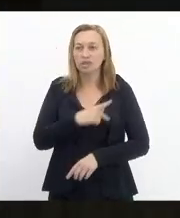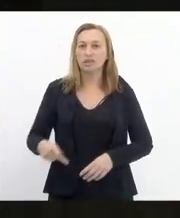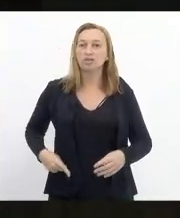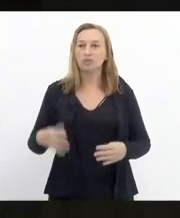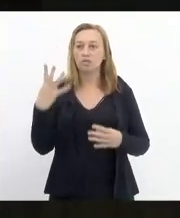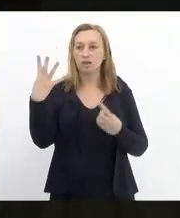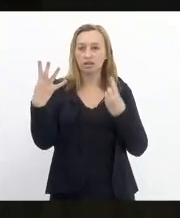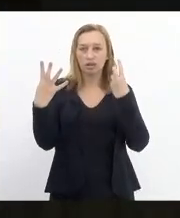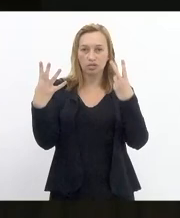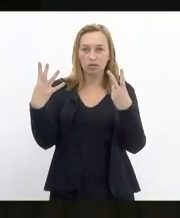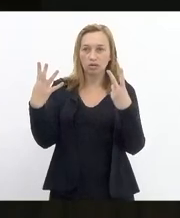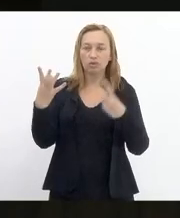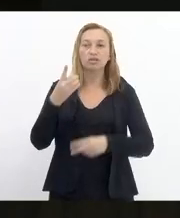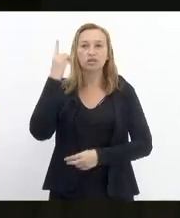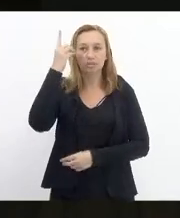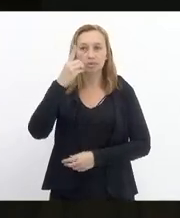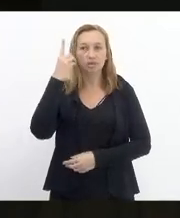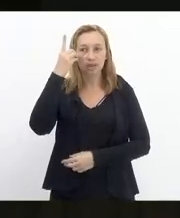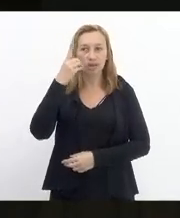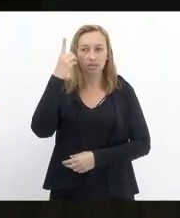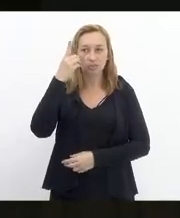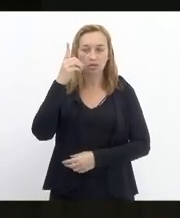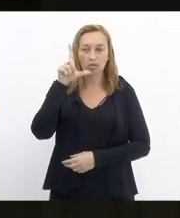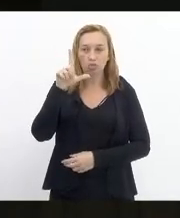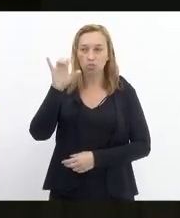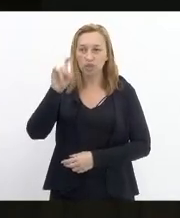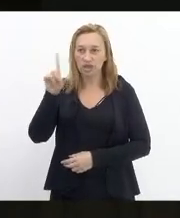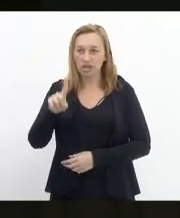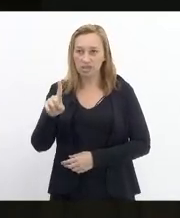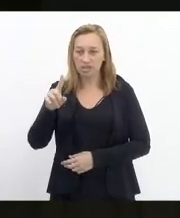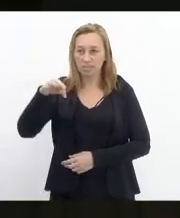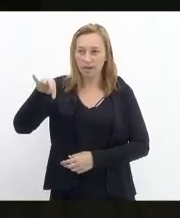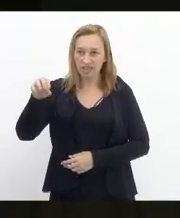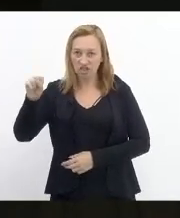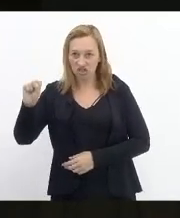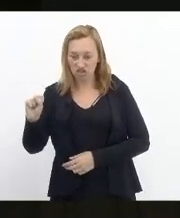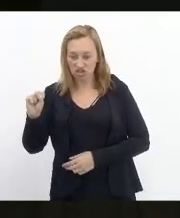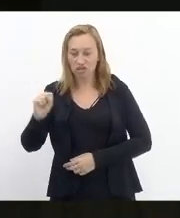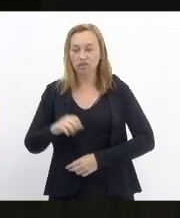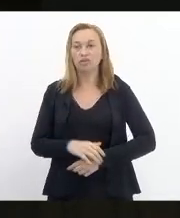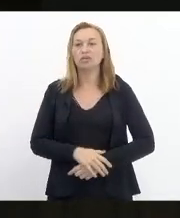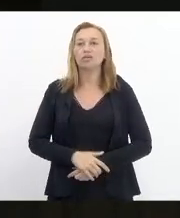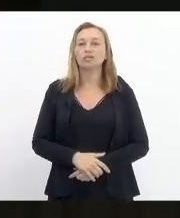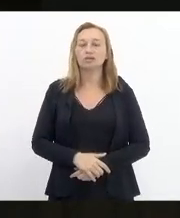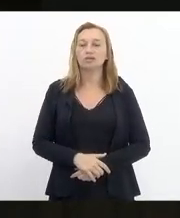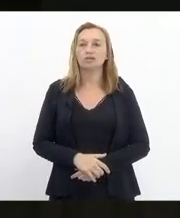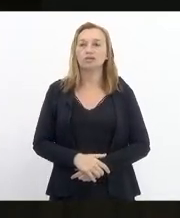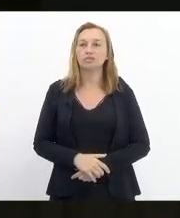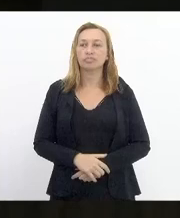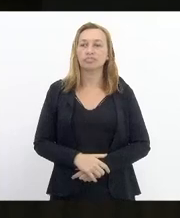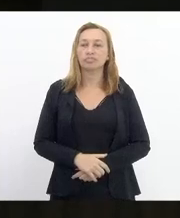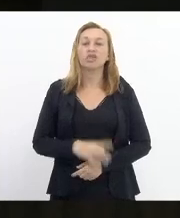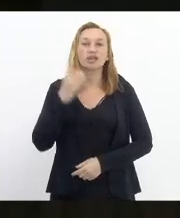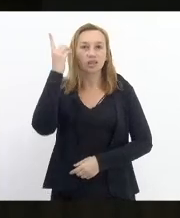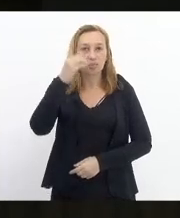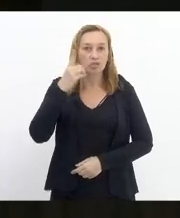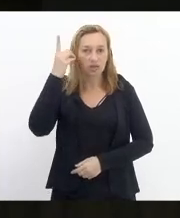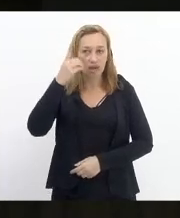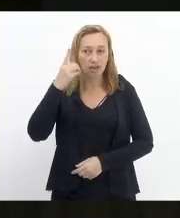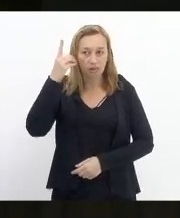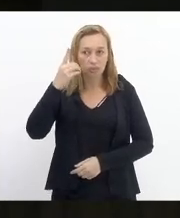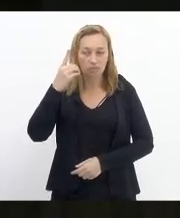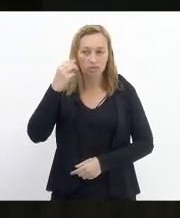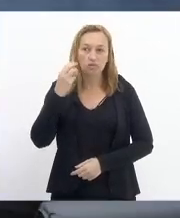4-2. Deputado Luiz Martins. Deputado Luiz Martins. Deputado Valdec